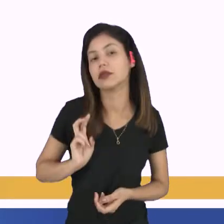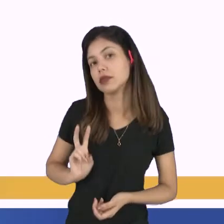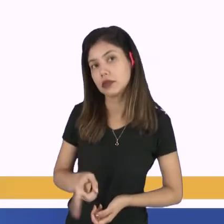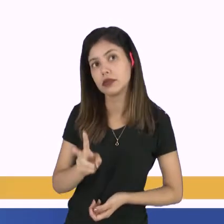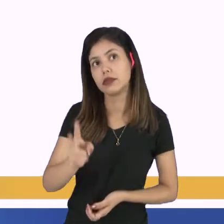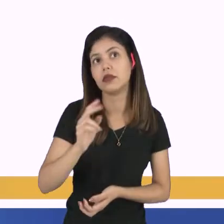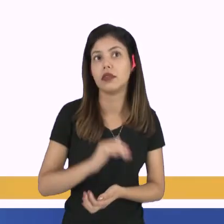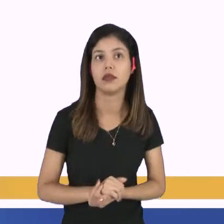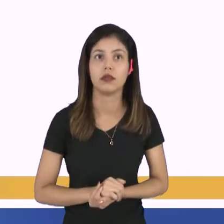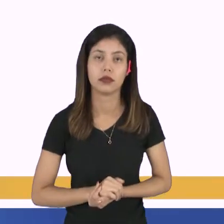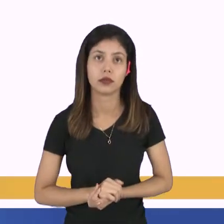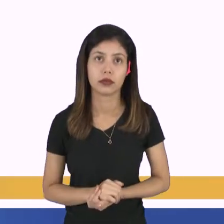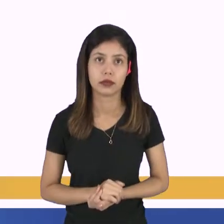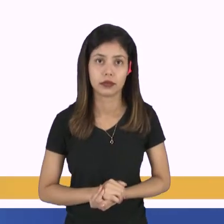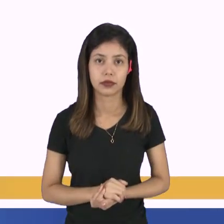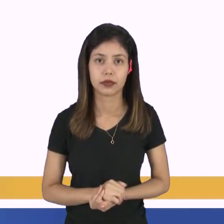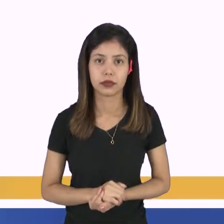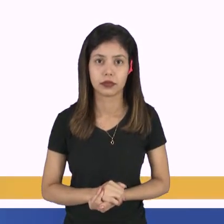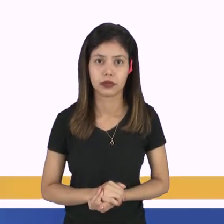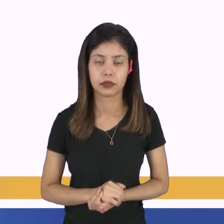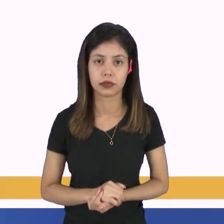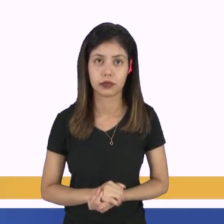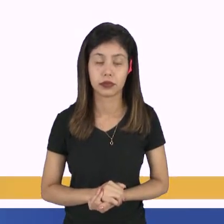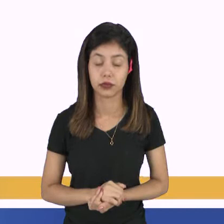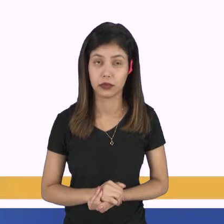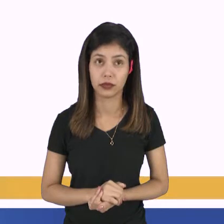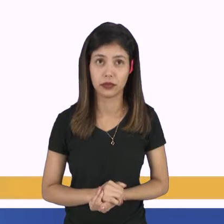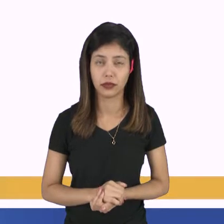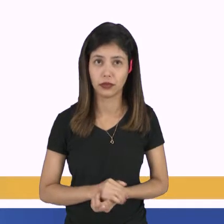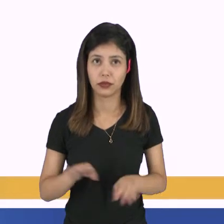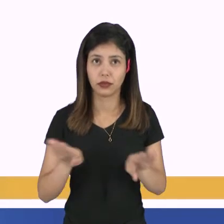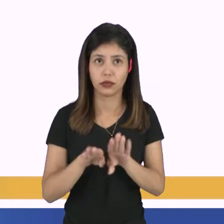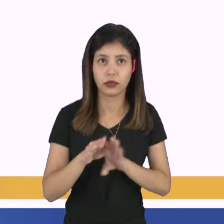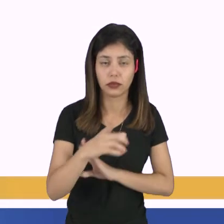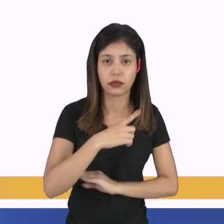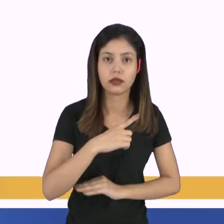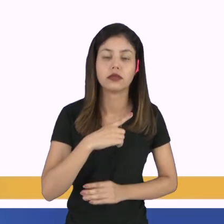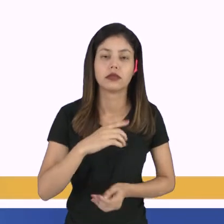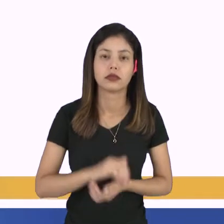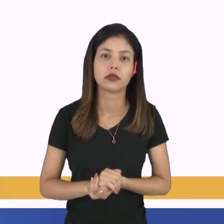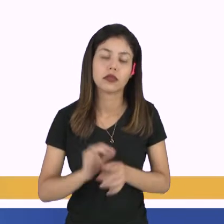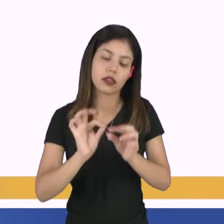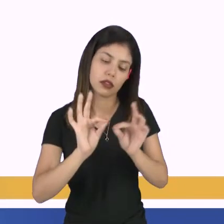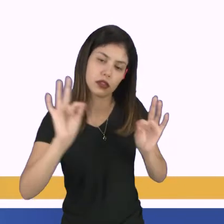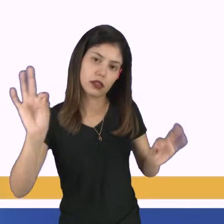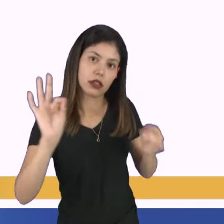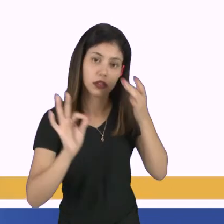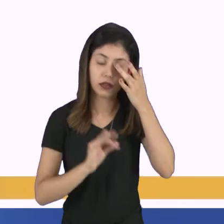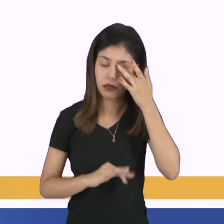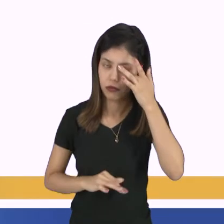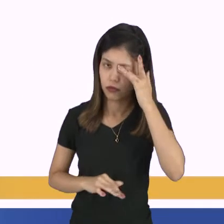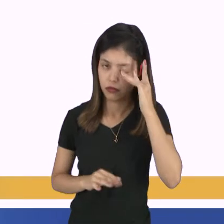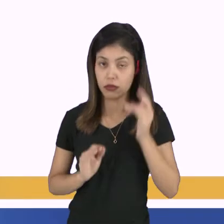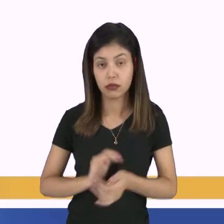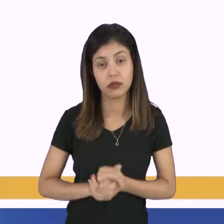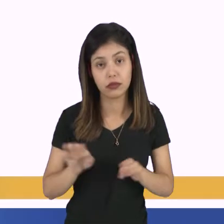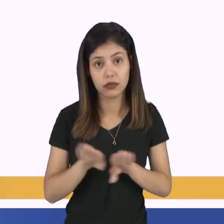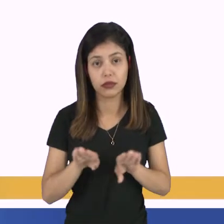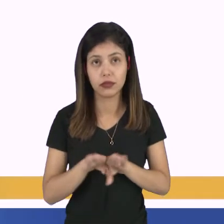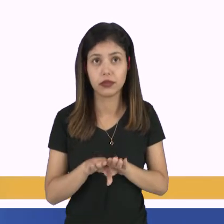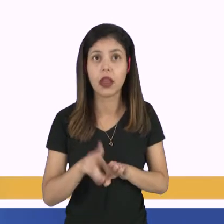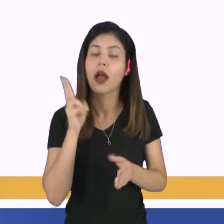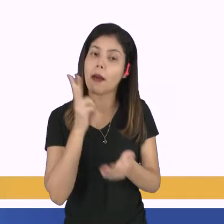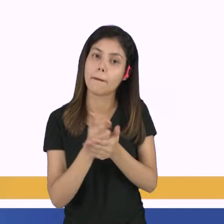automaticamente, ao se ter a medida do segmento DE, automaticamente